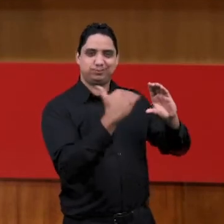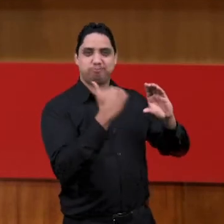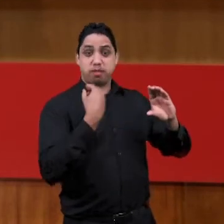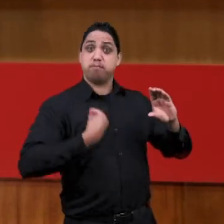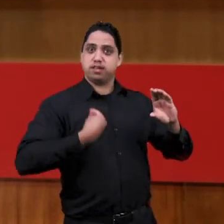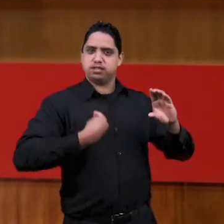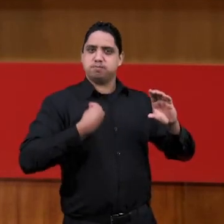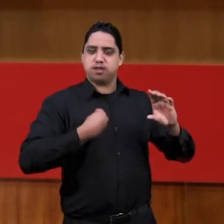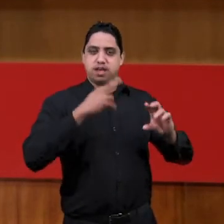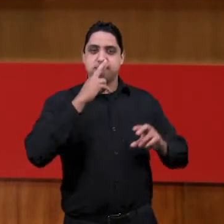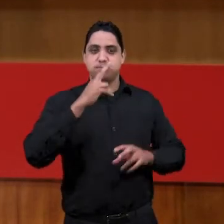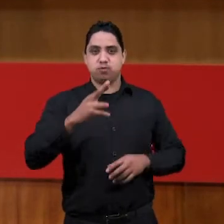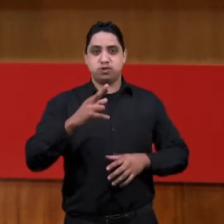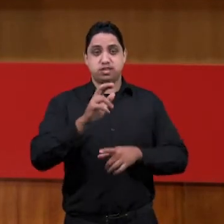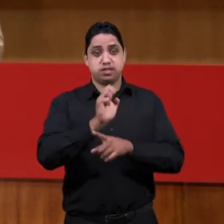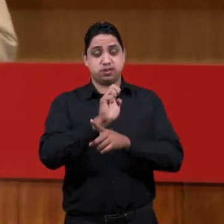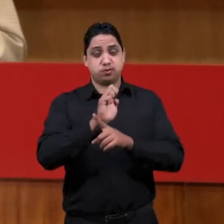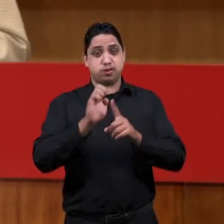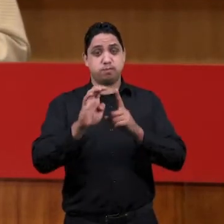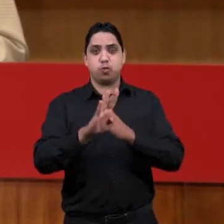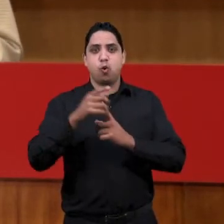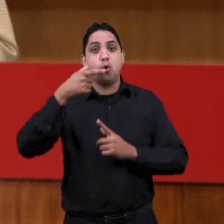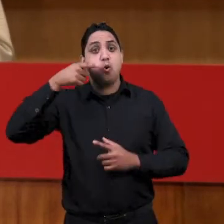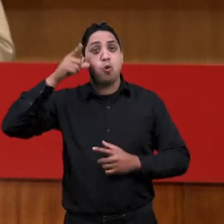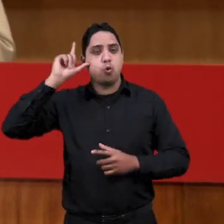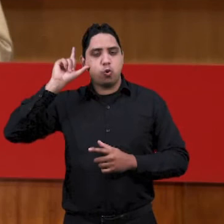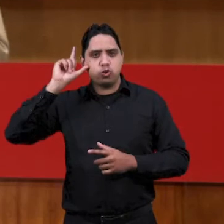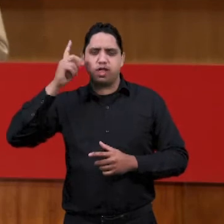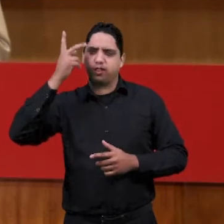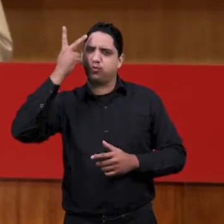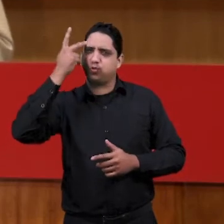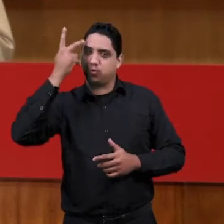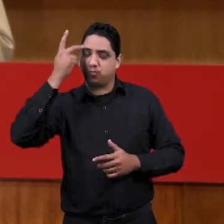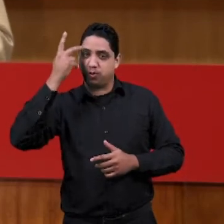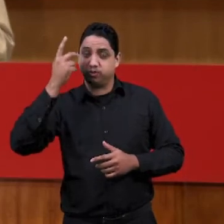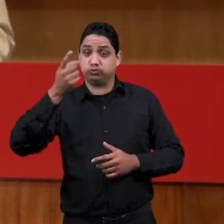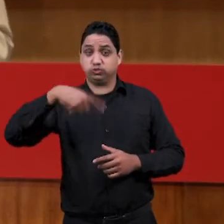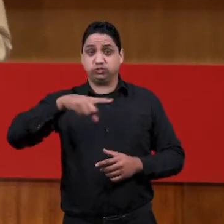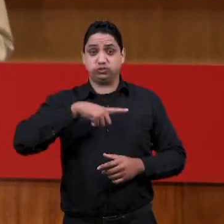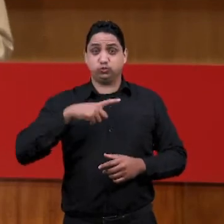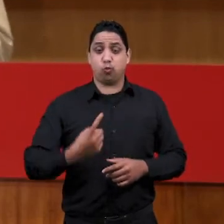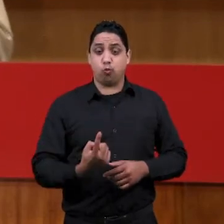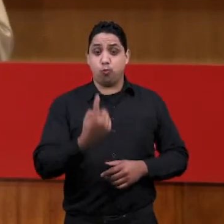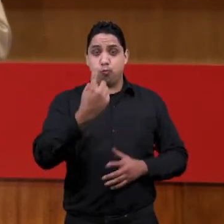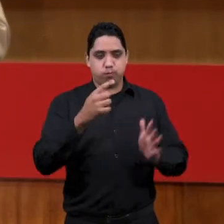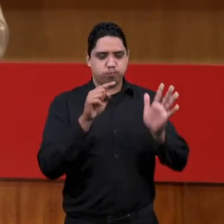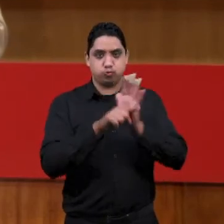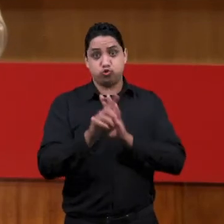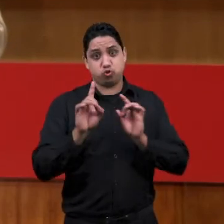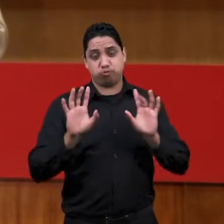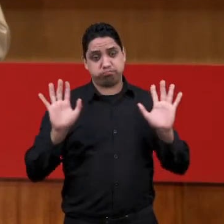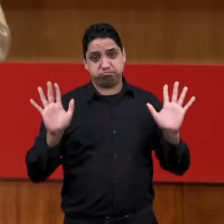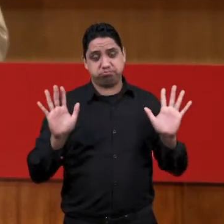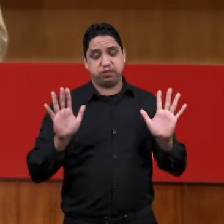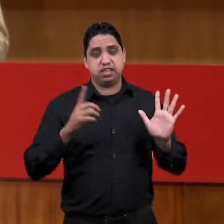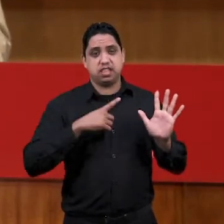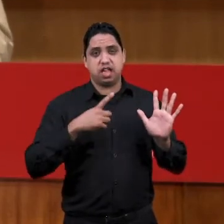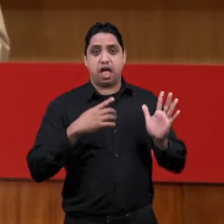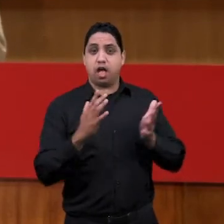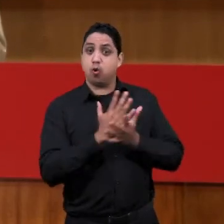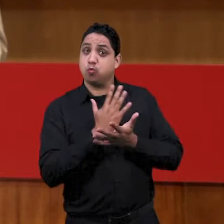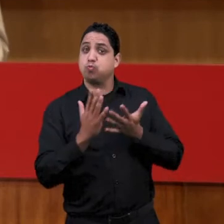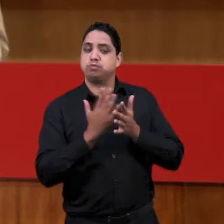para participarem da Escola Bíblica de ontem. E, naturalmente, em função de termos tido uma só pergunta, com